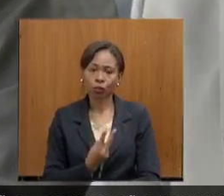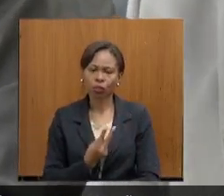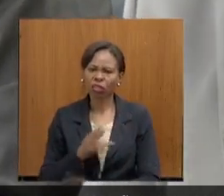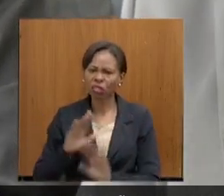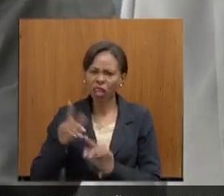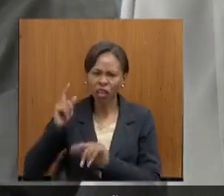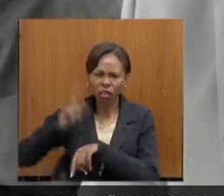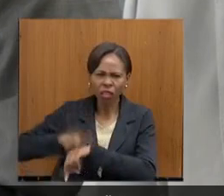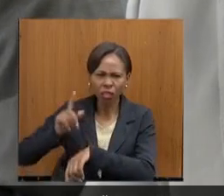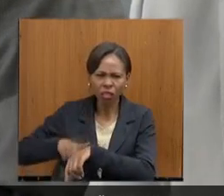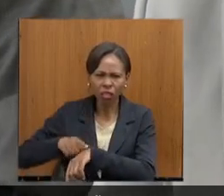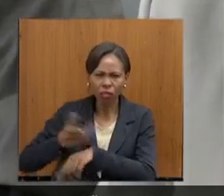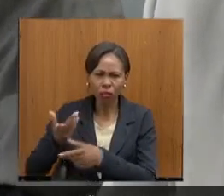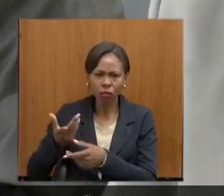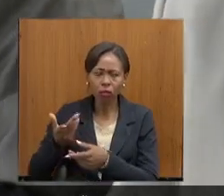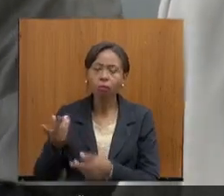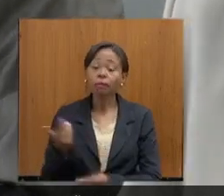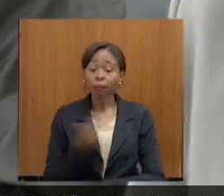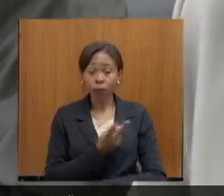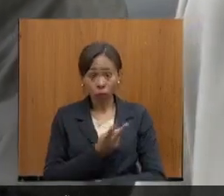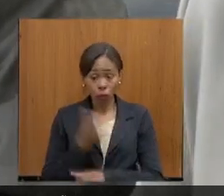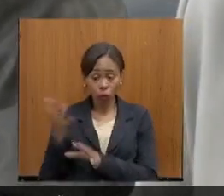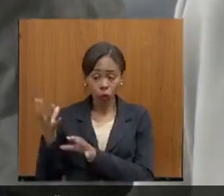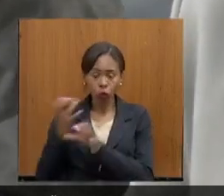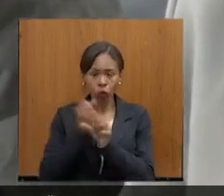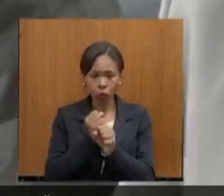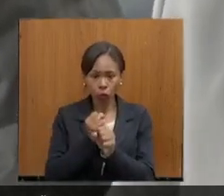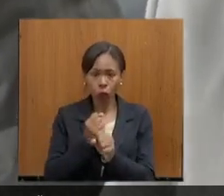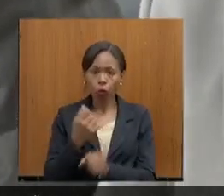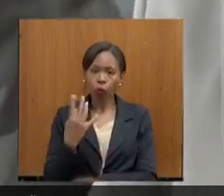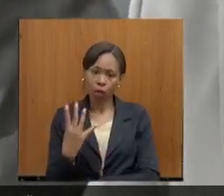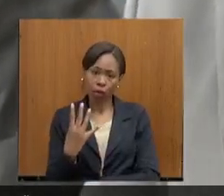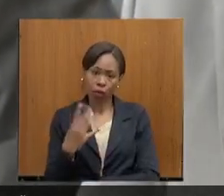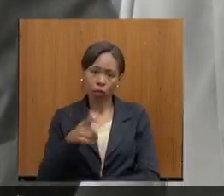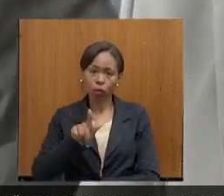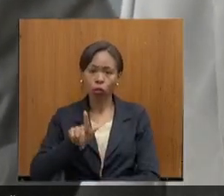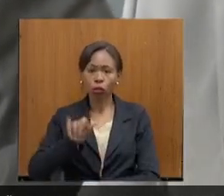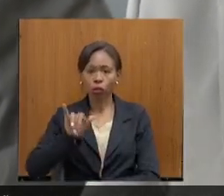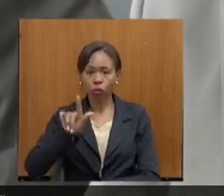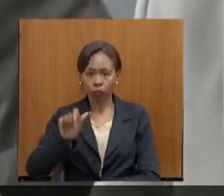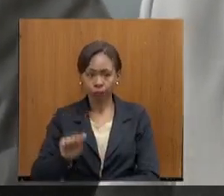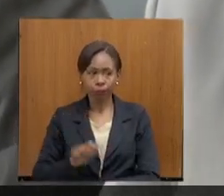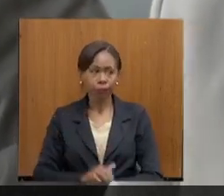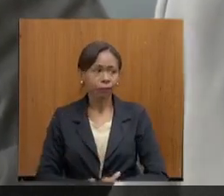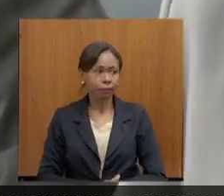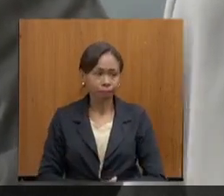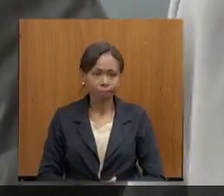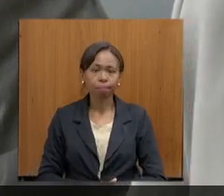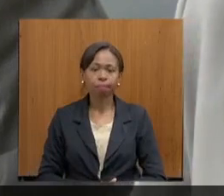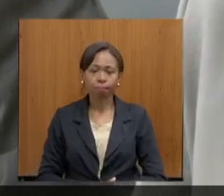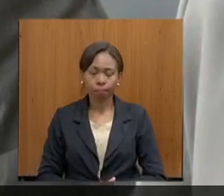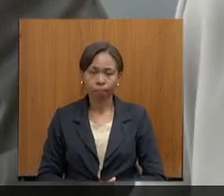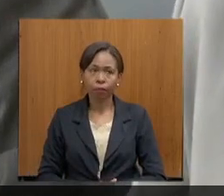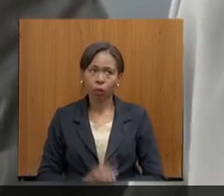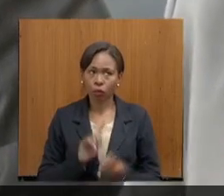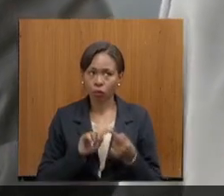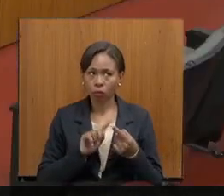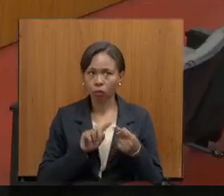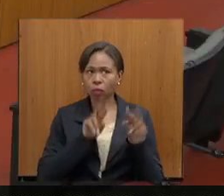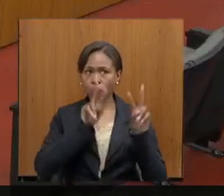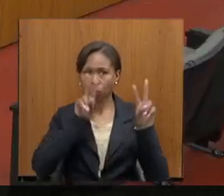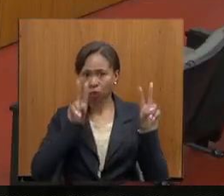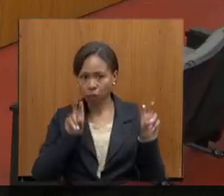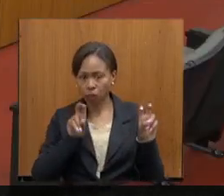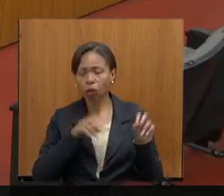venceu daria um total de 4 GB então é esse é o primeiro termo crescimento